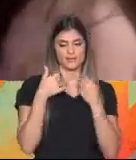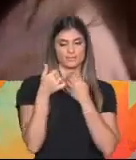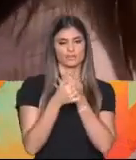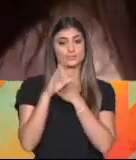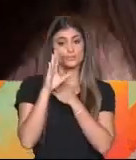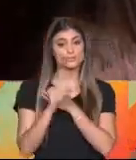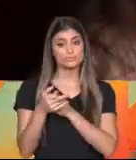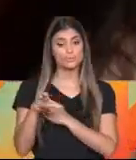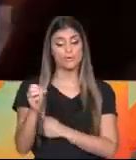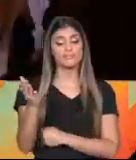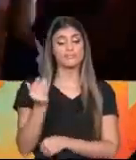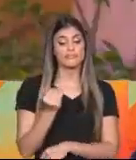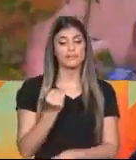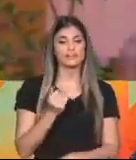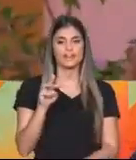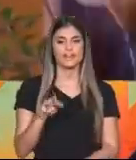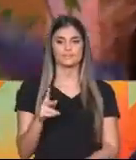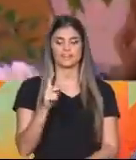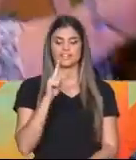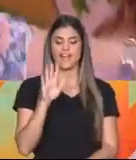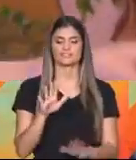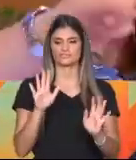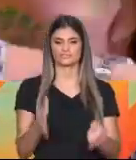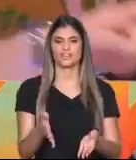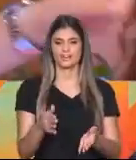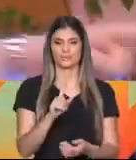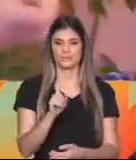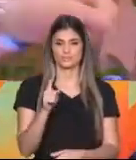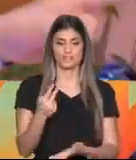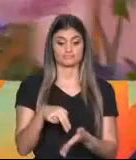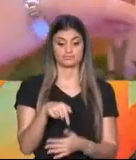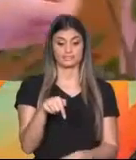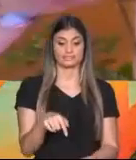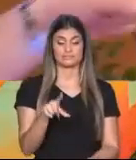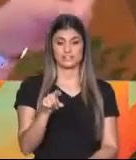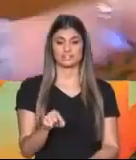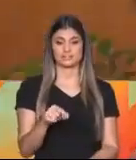não sabes o pão bem. A Maria já cá está, o Zé está cá também.